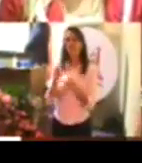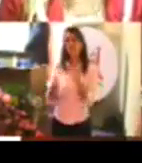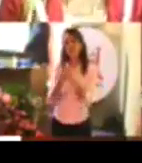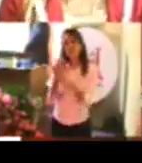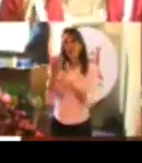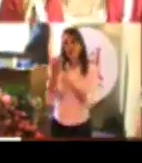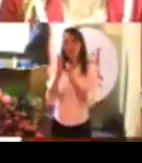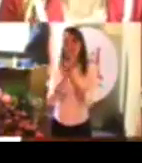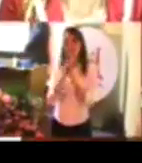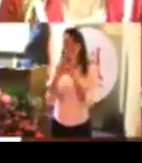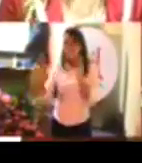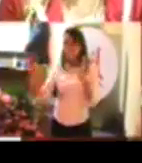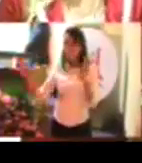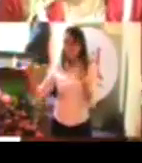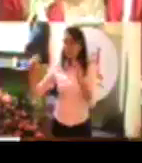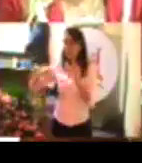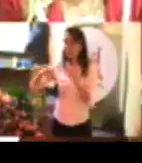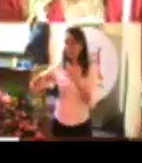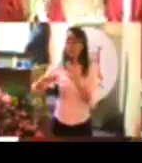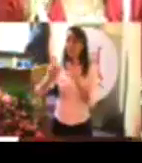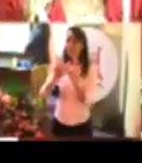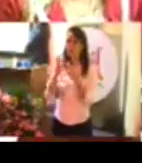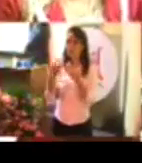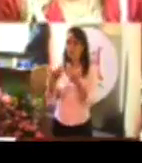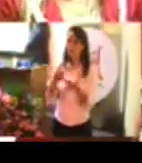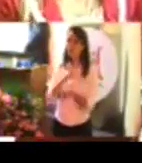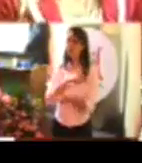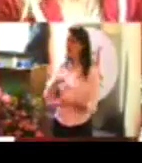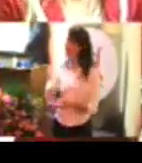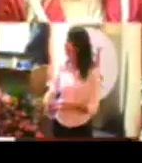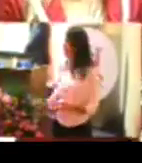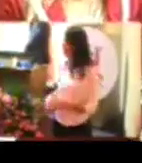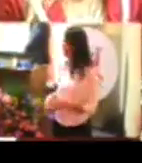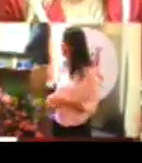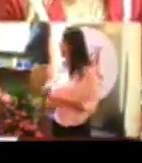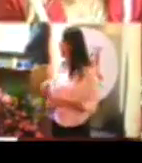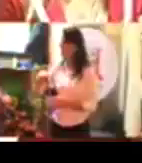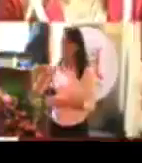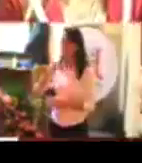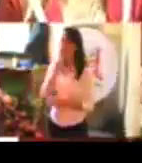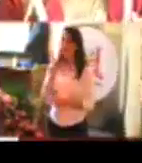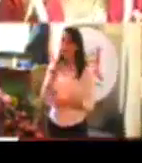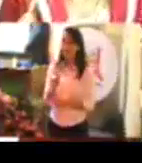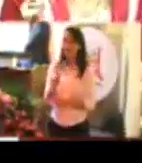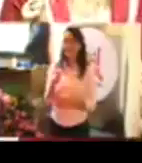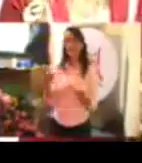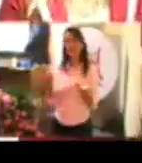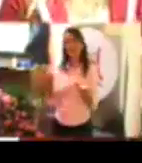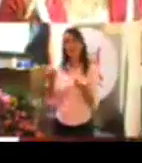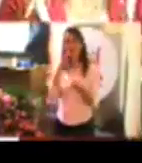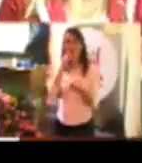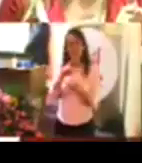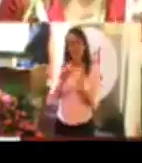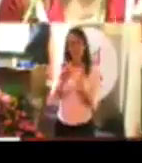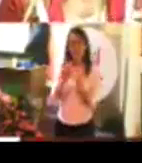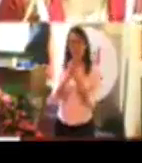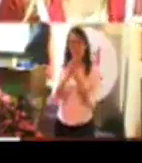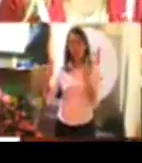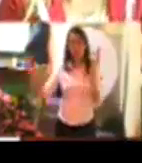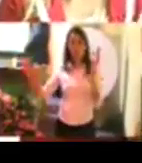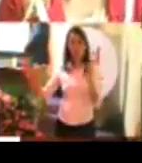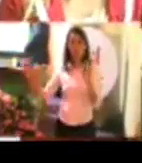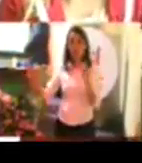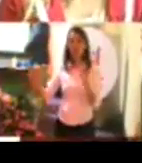uma biblioteca aqui na Câmara Municipal, tem ou não tem? Criar uma biblioteca aqui na Câmara Municipal, uma biblioteca